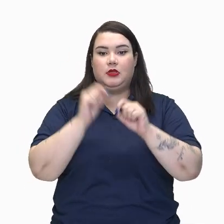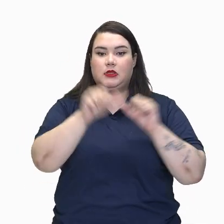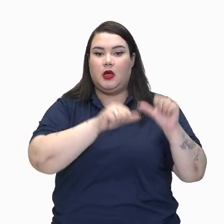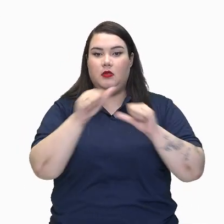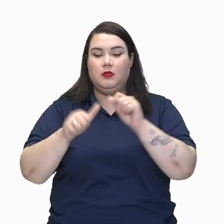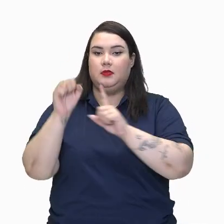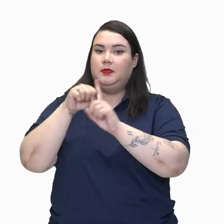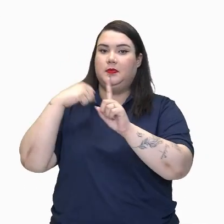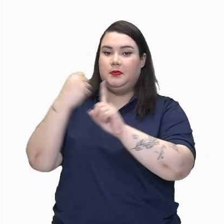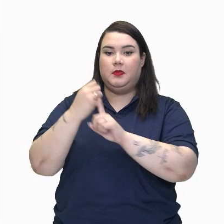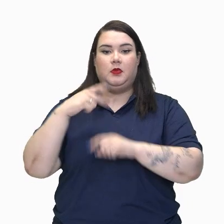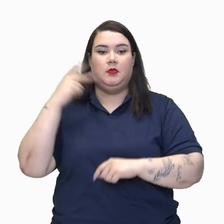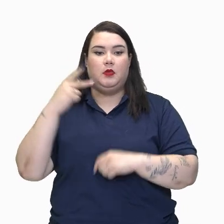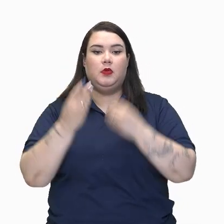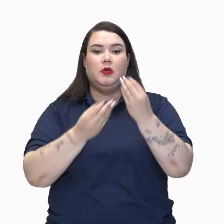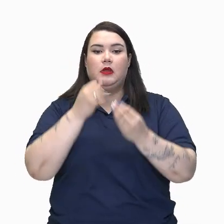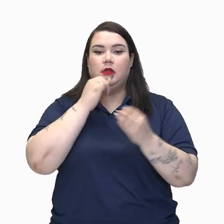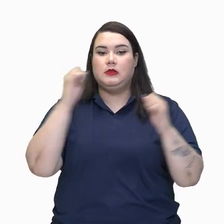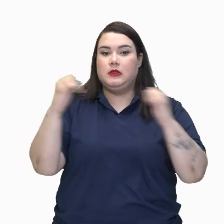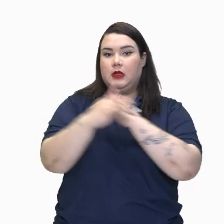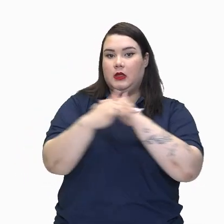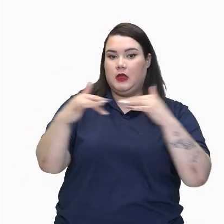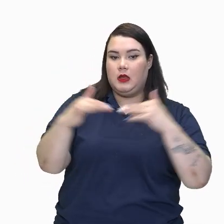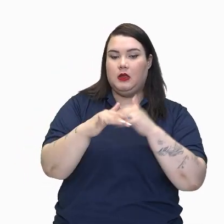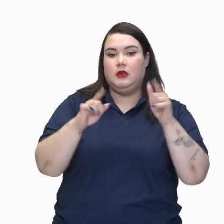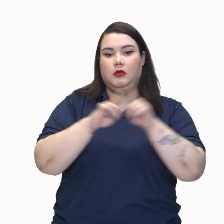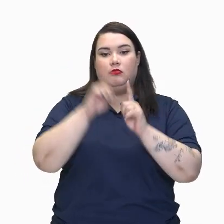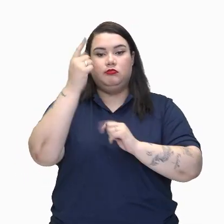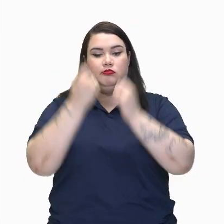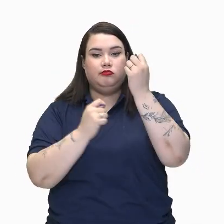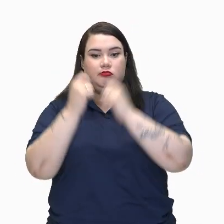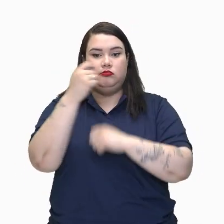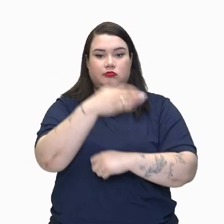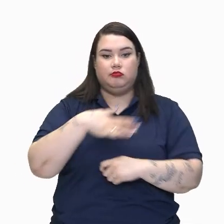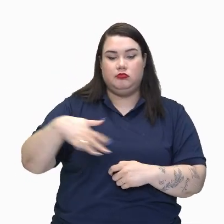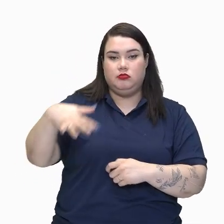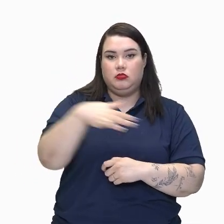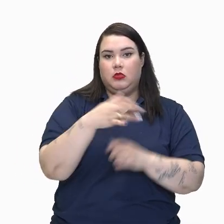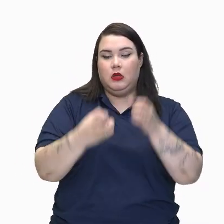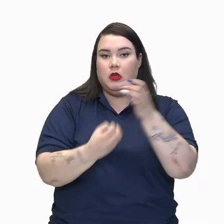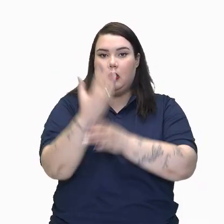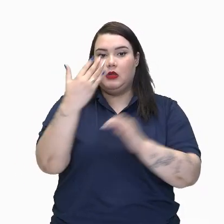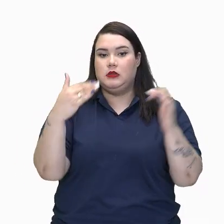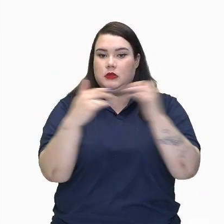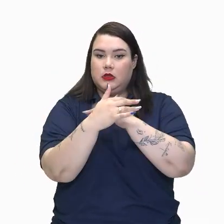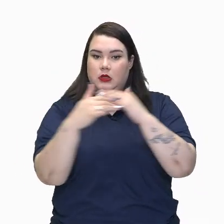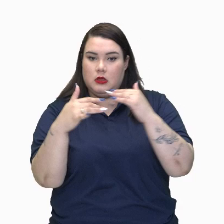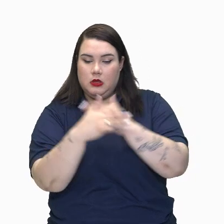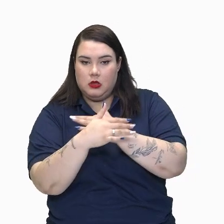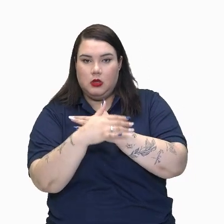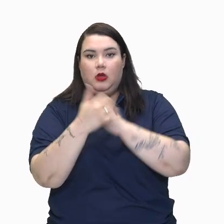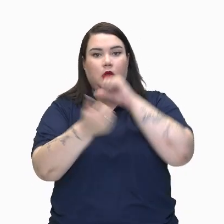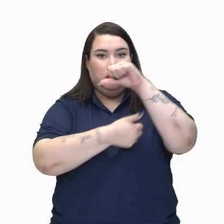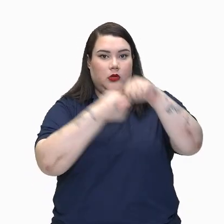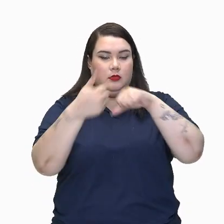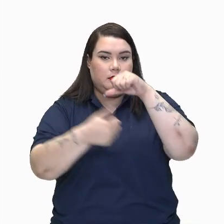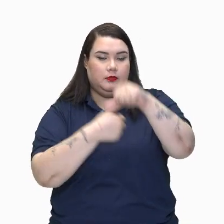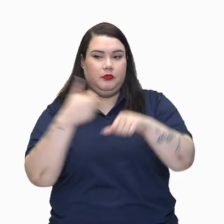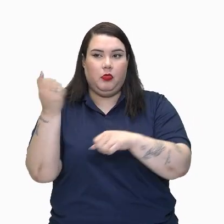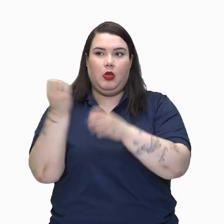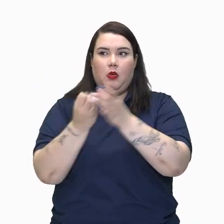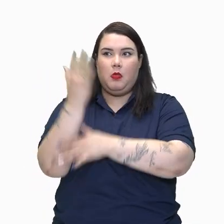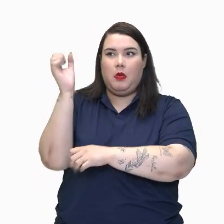sociais e políticas, como a urbanização. Então, transformando as cidades em algo mais urbano, com carros,